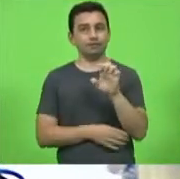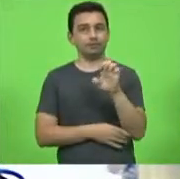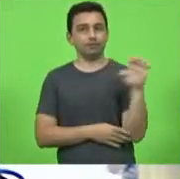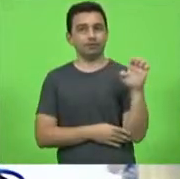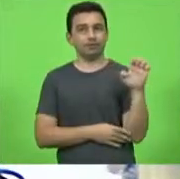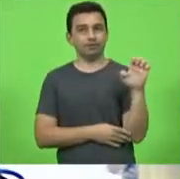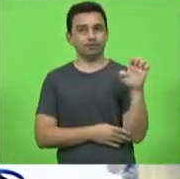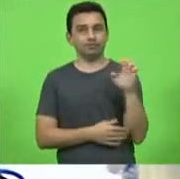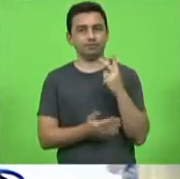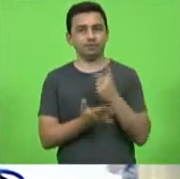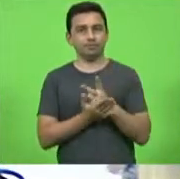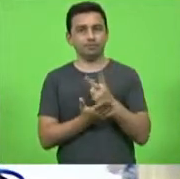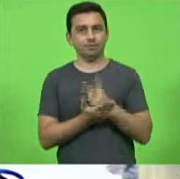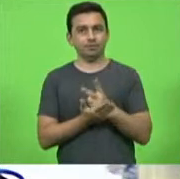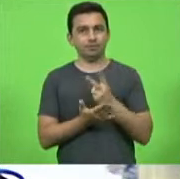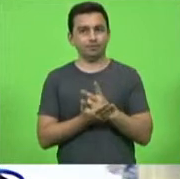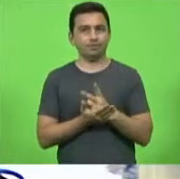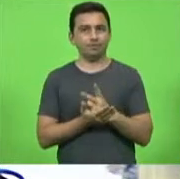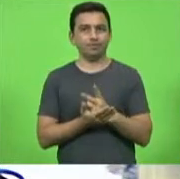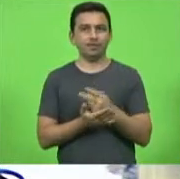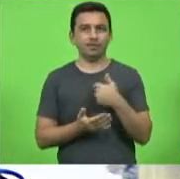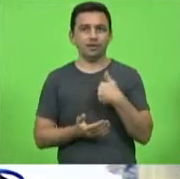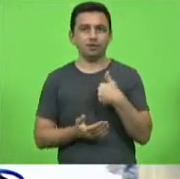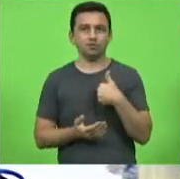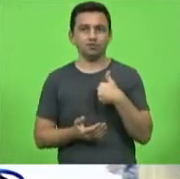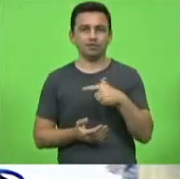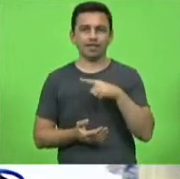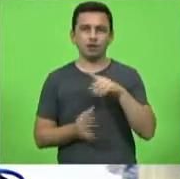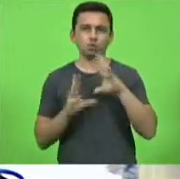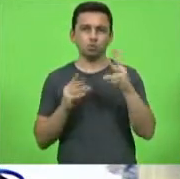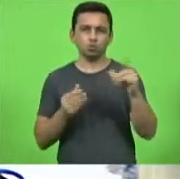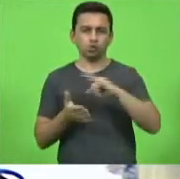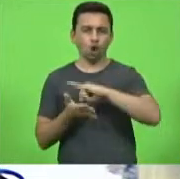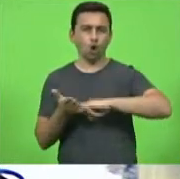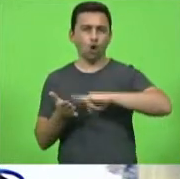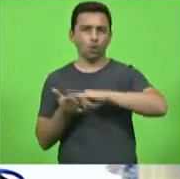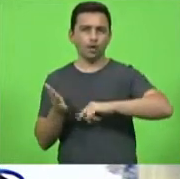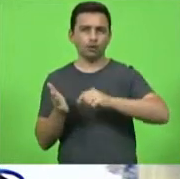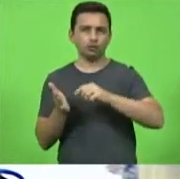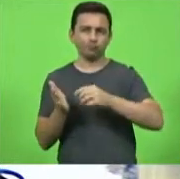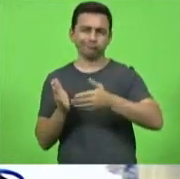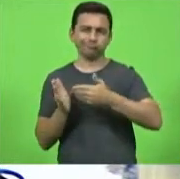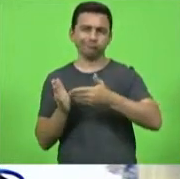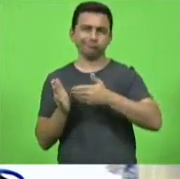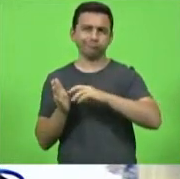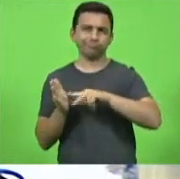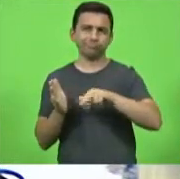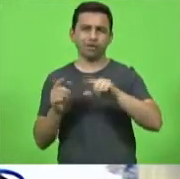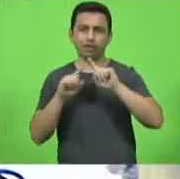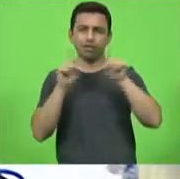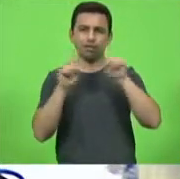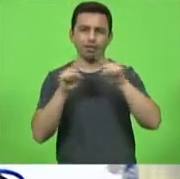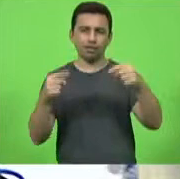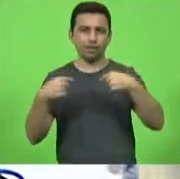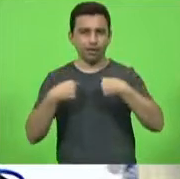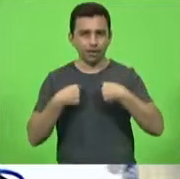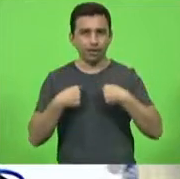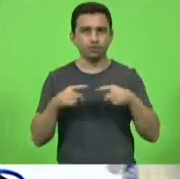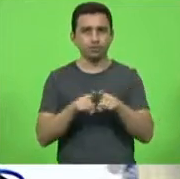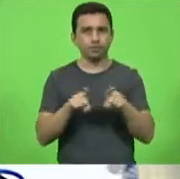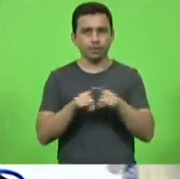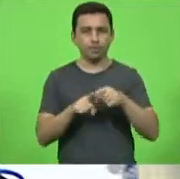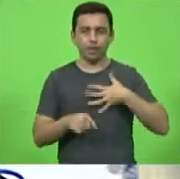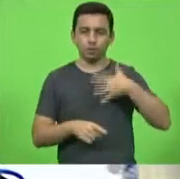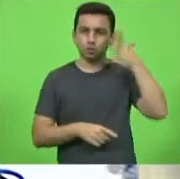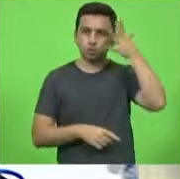por diversas vezes, lá no, eu tenho tudo documentado, por diversas vezes fizeram críticas a mim, às minhas falas, às